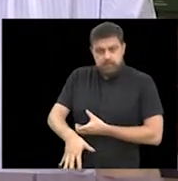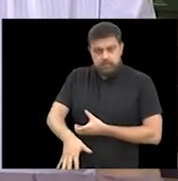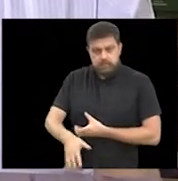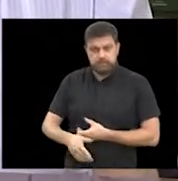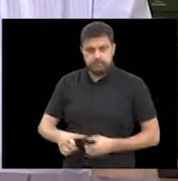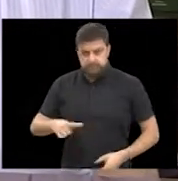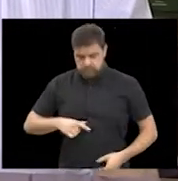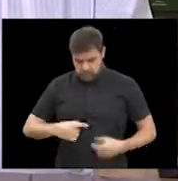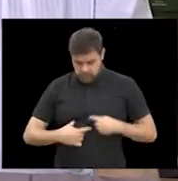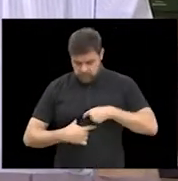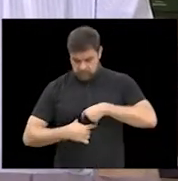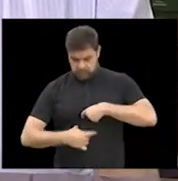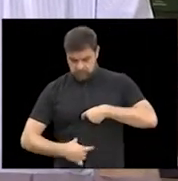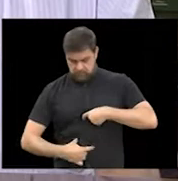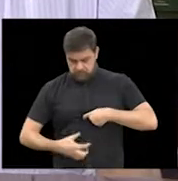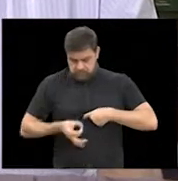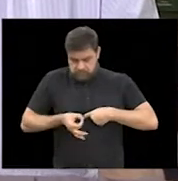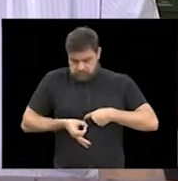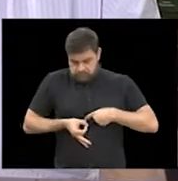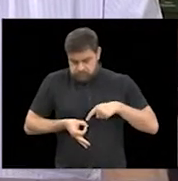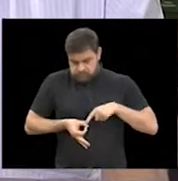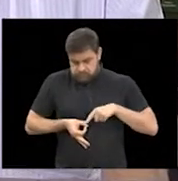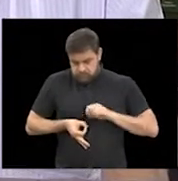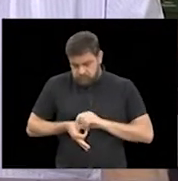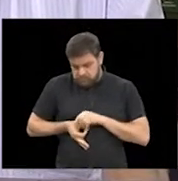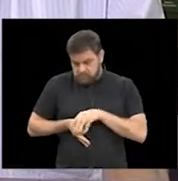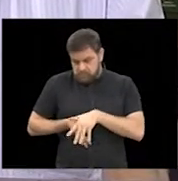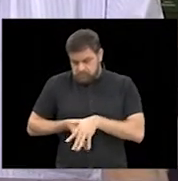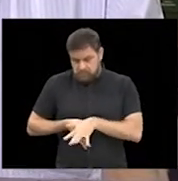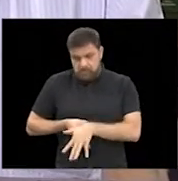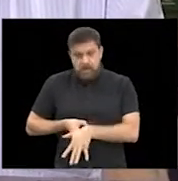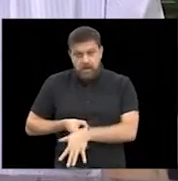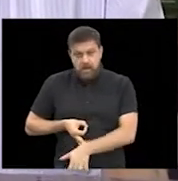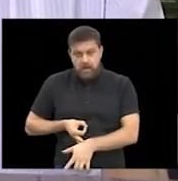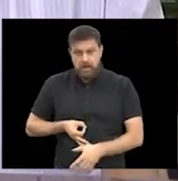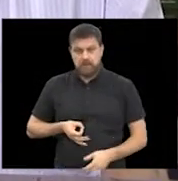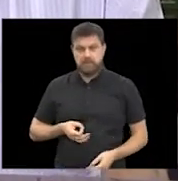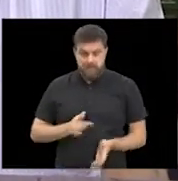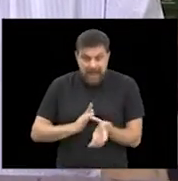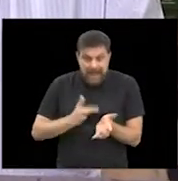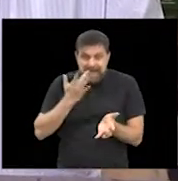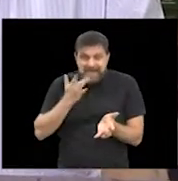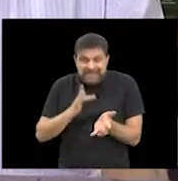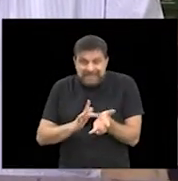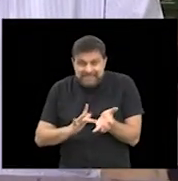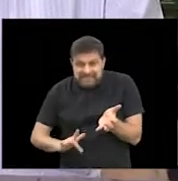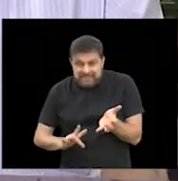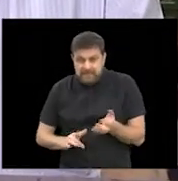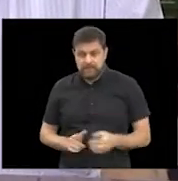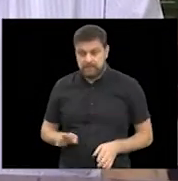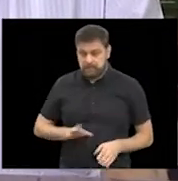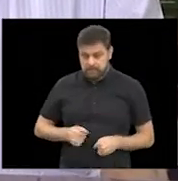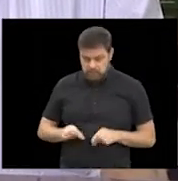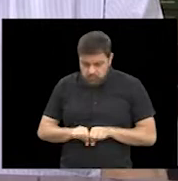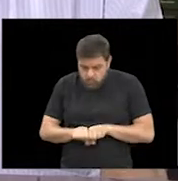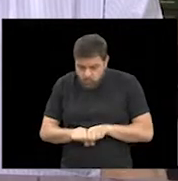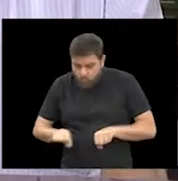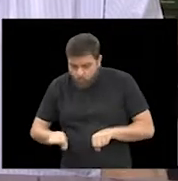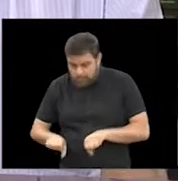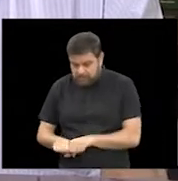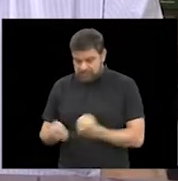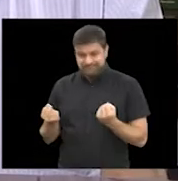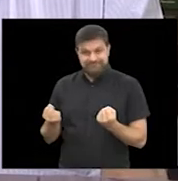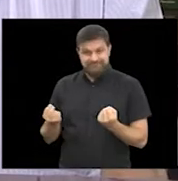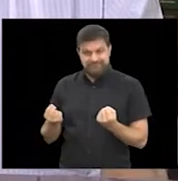Não perfurou o estômago inteiro. Perfurou só a primeira camada e ali pegou um vasinho sanguíneo